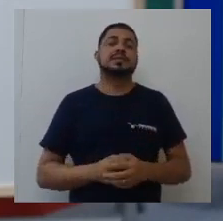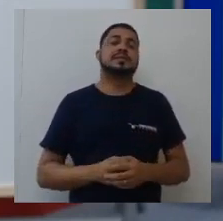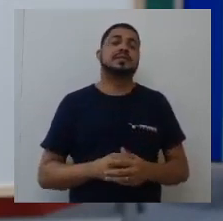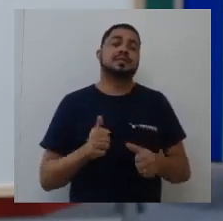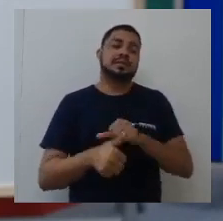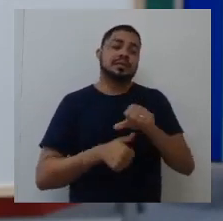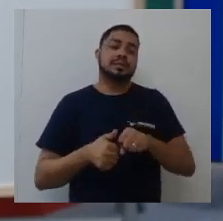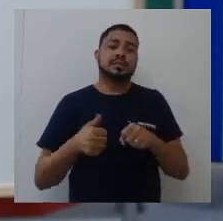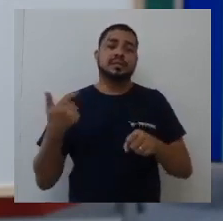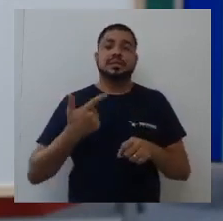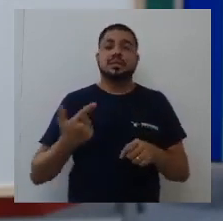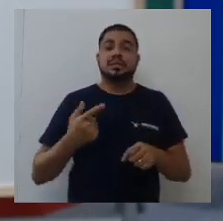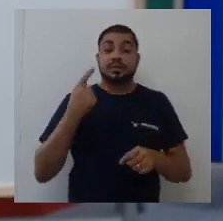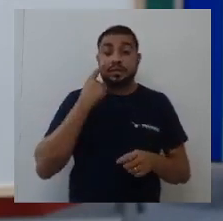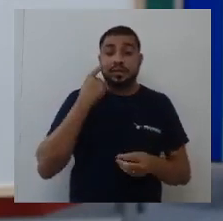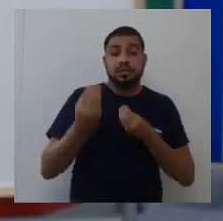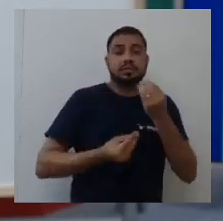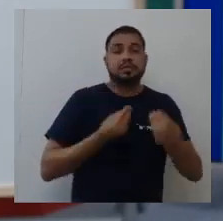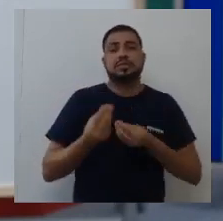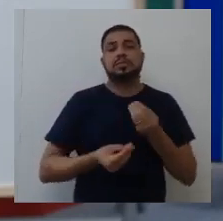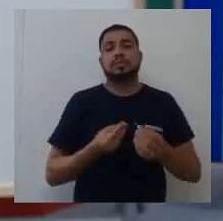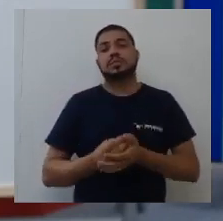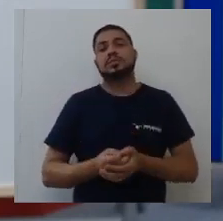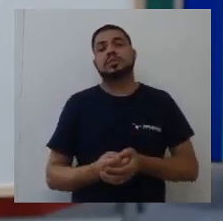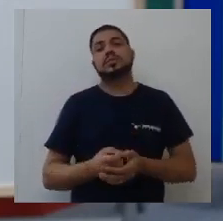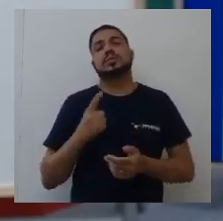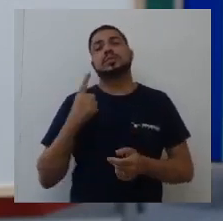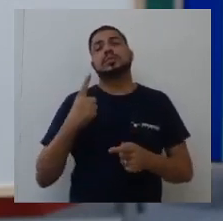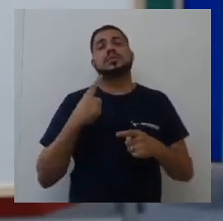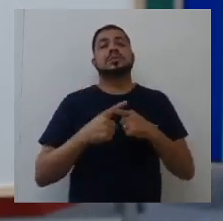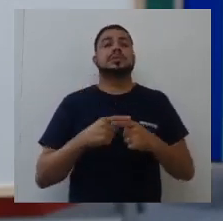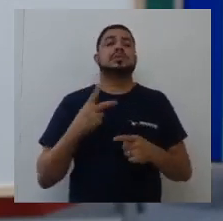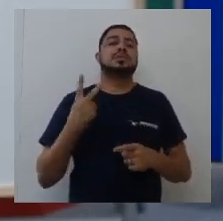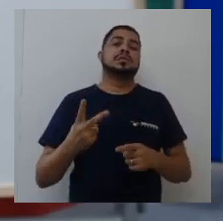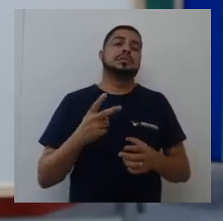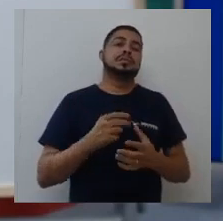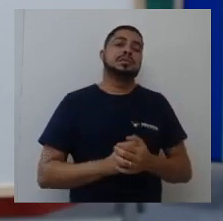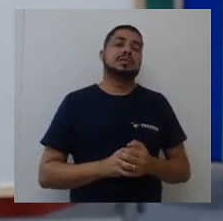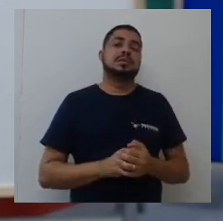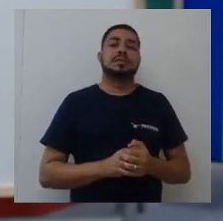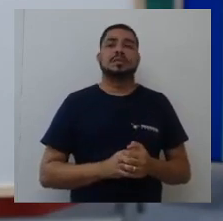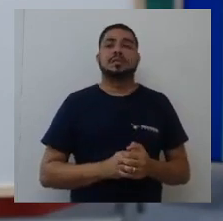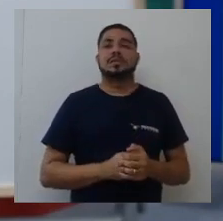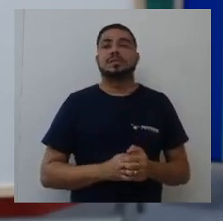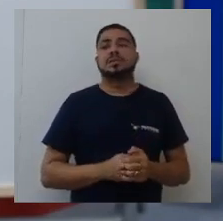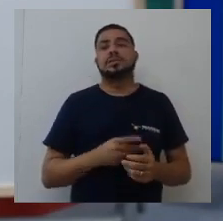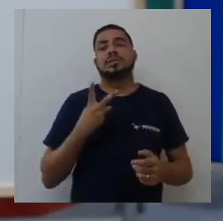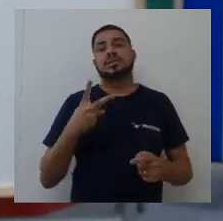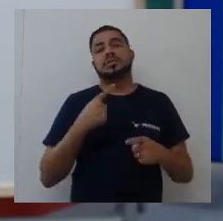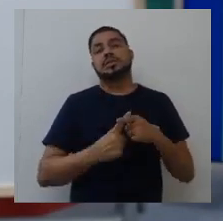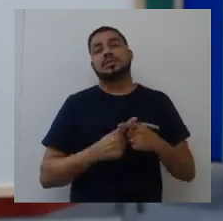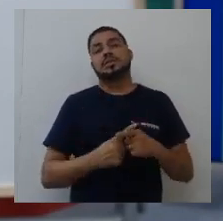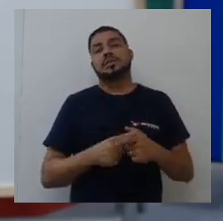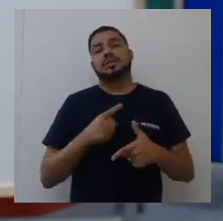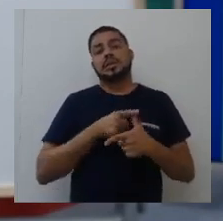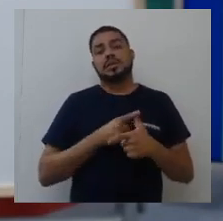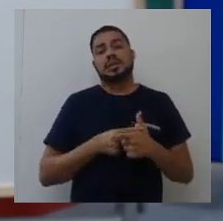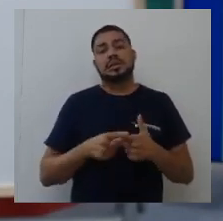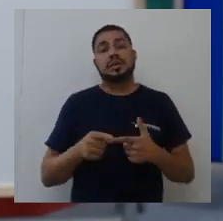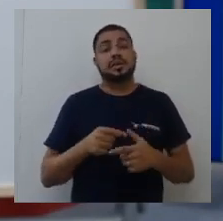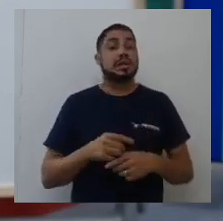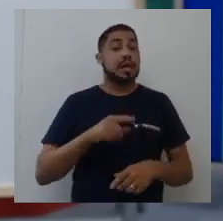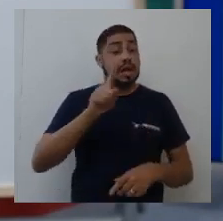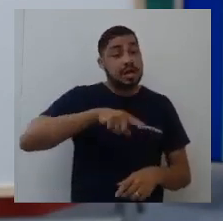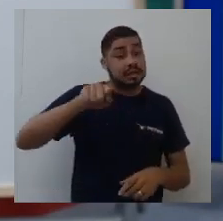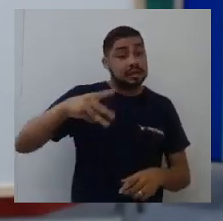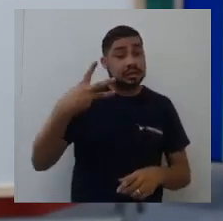aqui. Olha, Luana, como fica a situação. 1 vezes 2 e 2 vezes raiz de 3. Eu posso